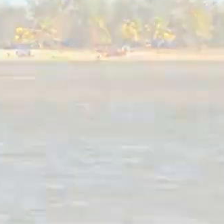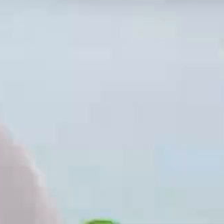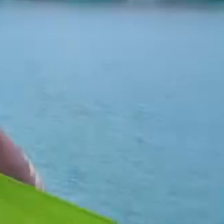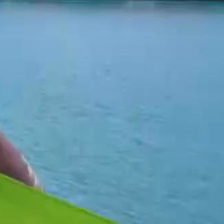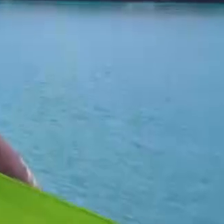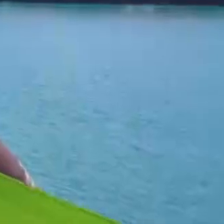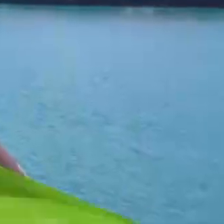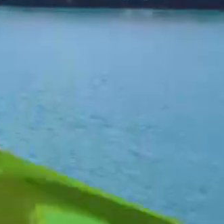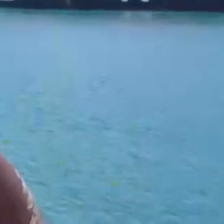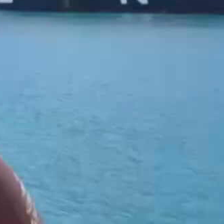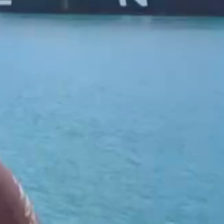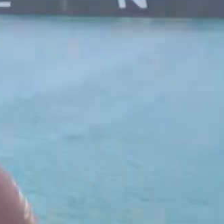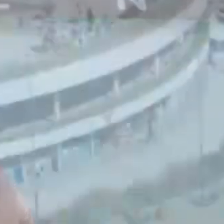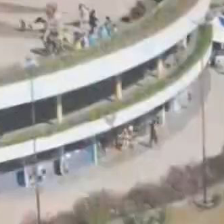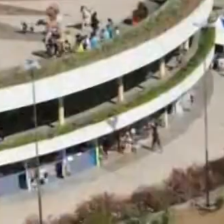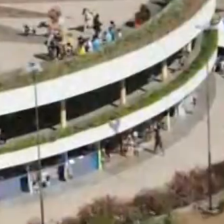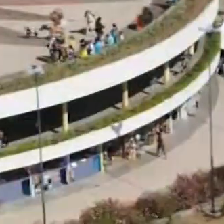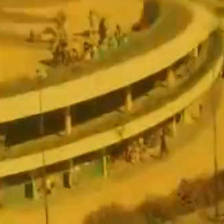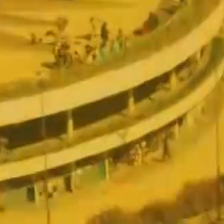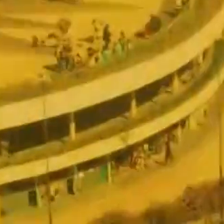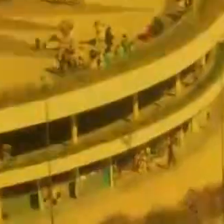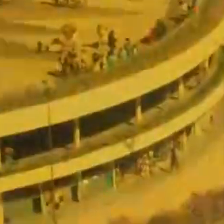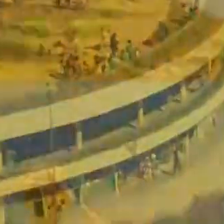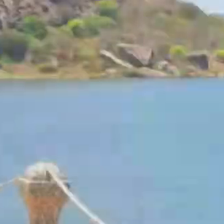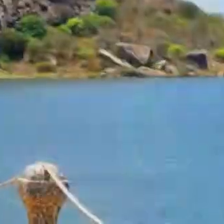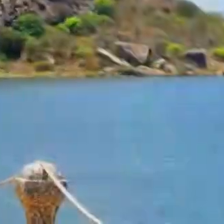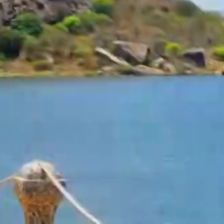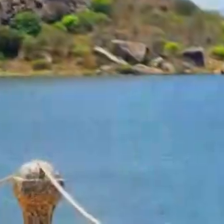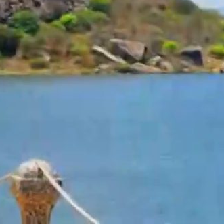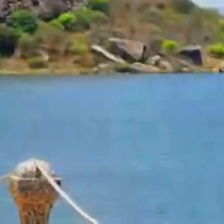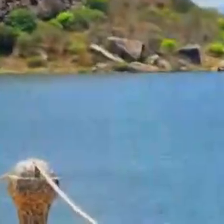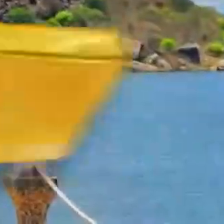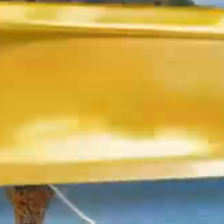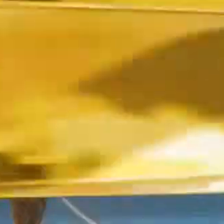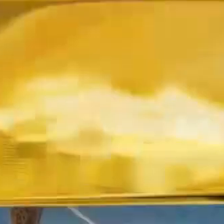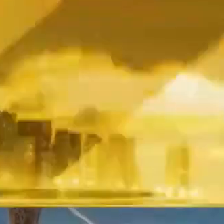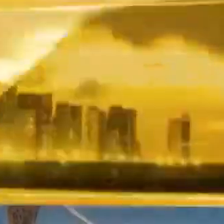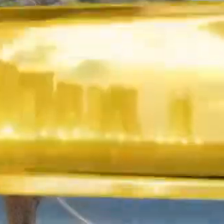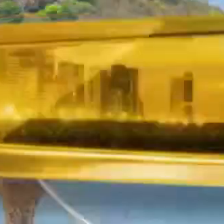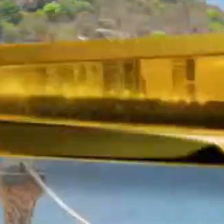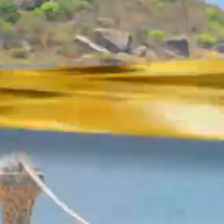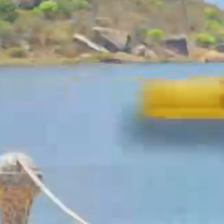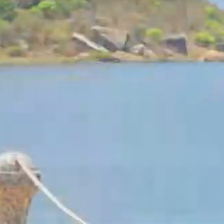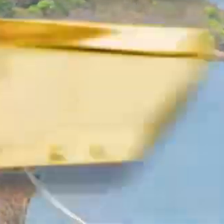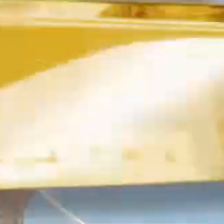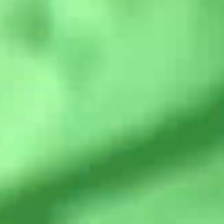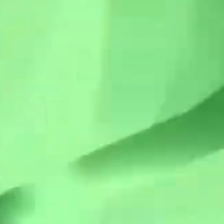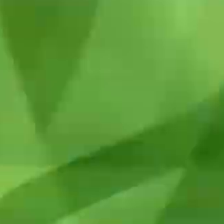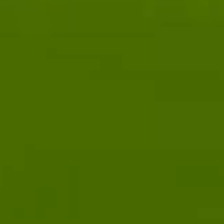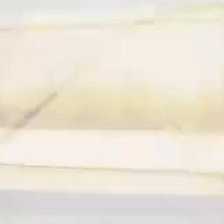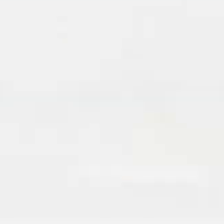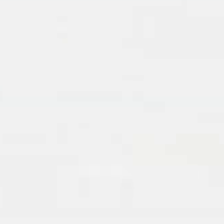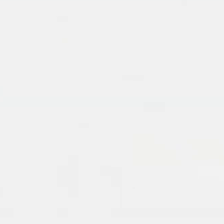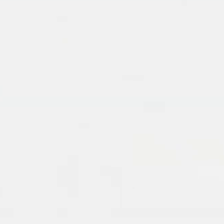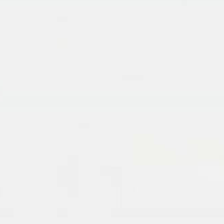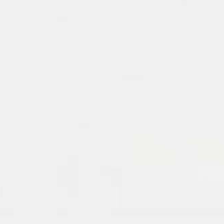Nossa marca é mudar para você se ver melhor aqui na TV